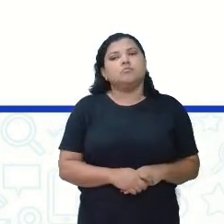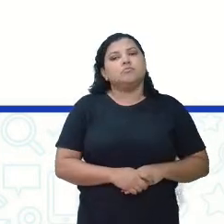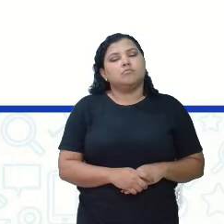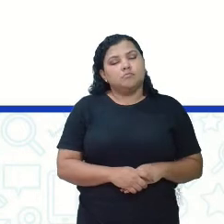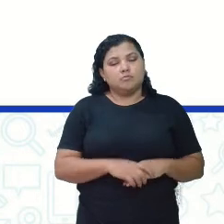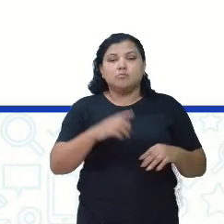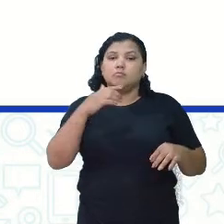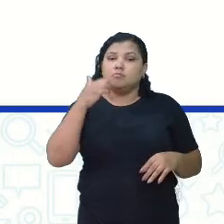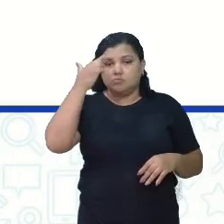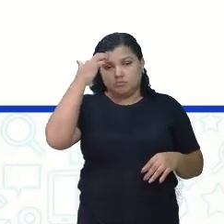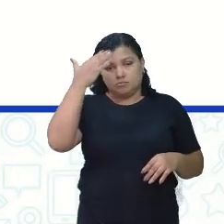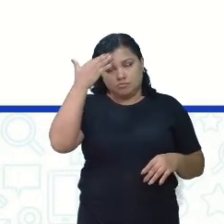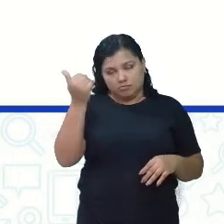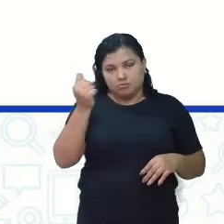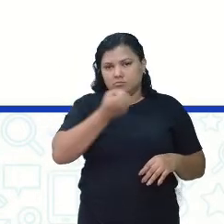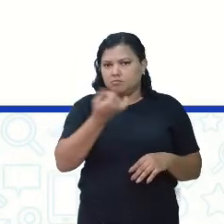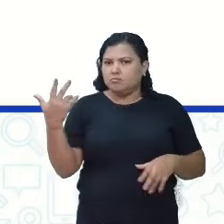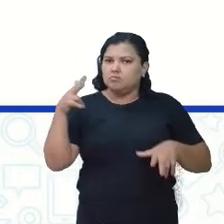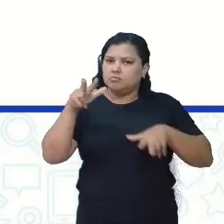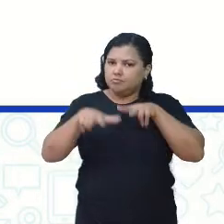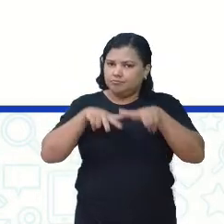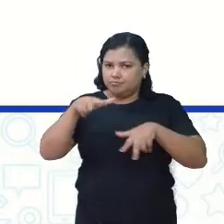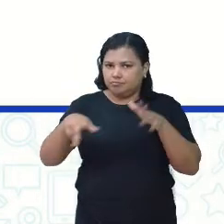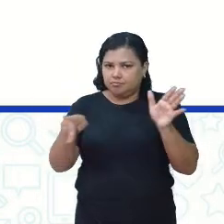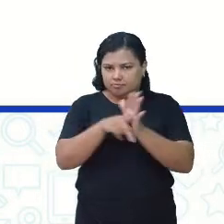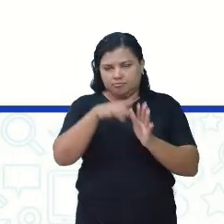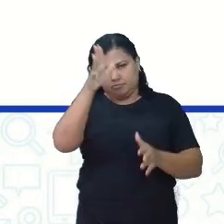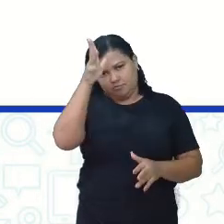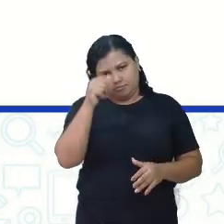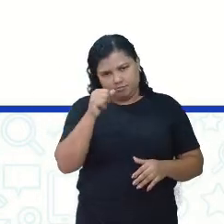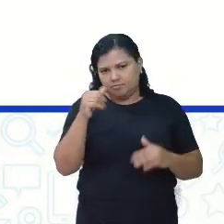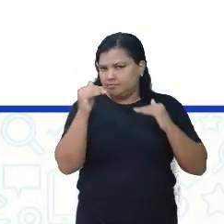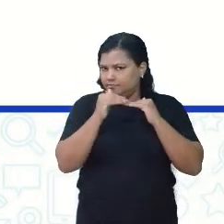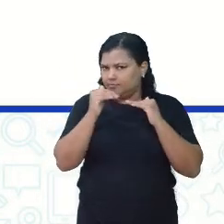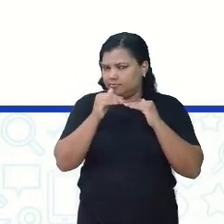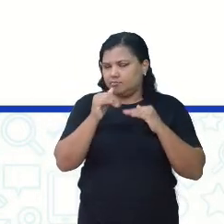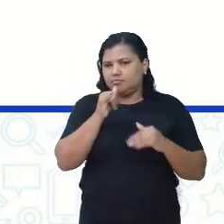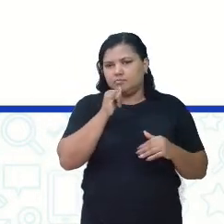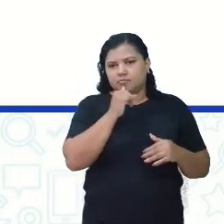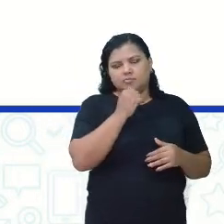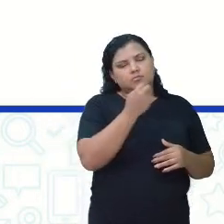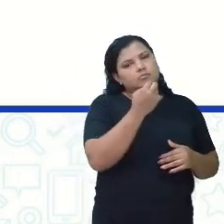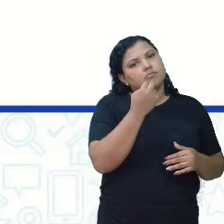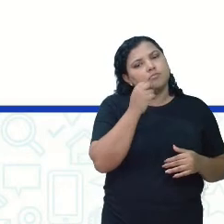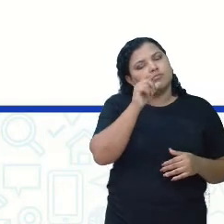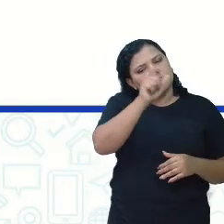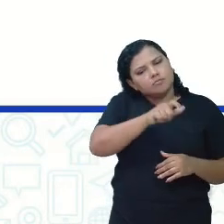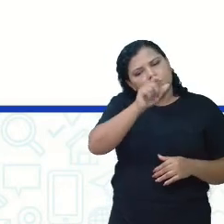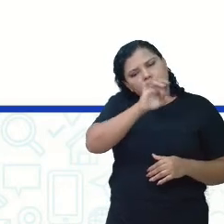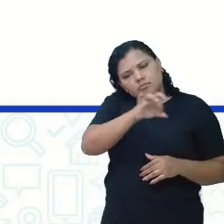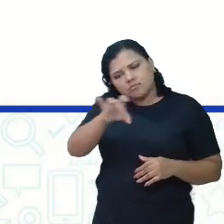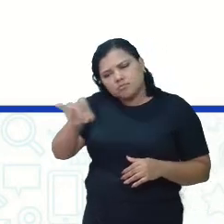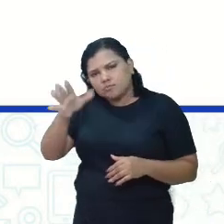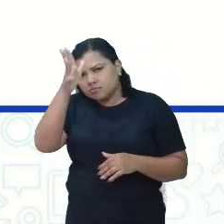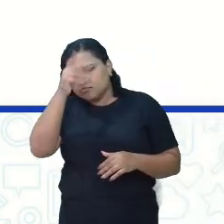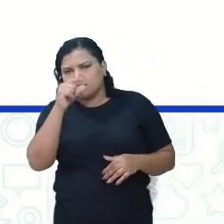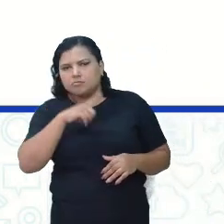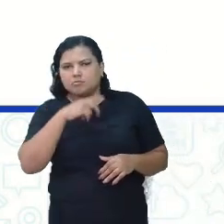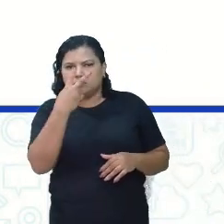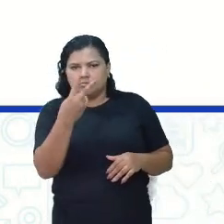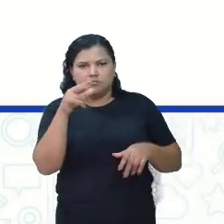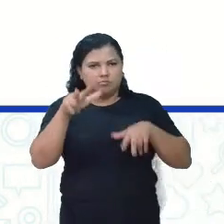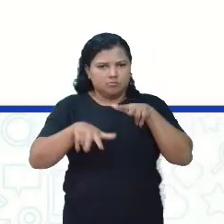de pés total aí das galinhas. Concorda comigo? Se cada galinha aí tem 2 pés, a gente é só fazer essa